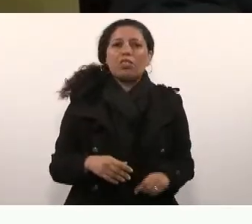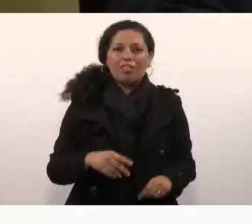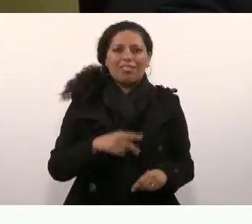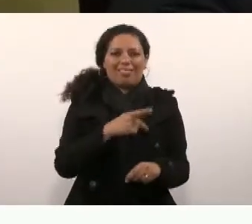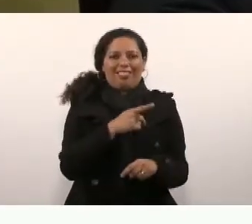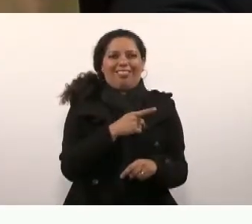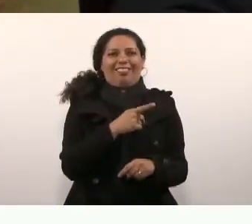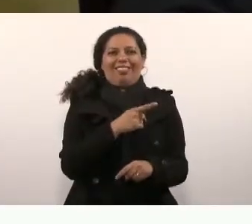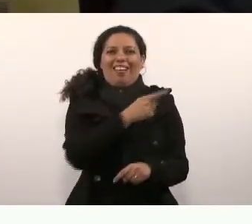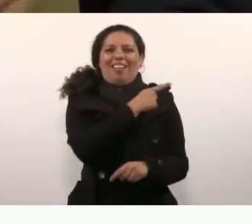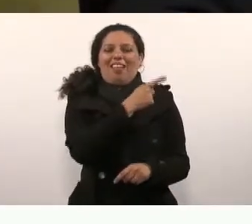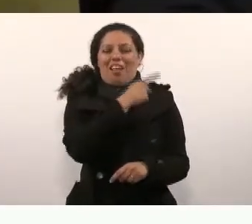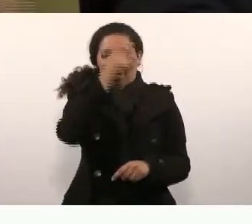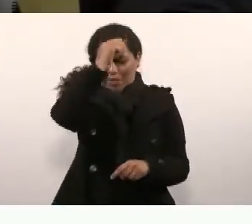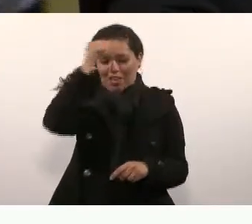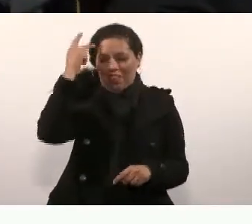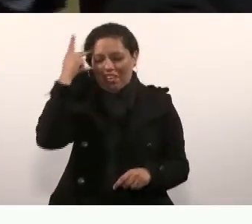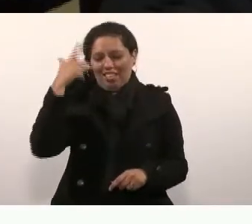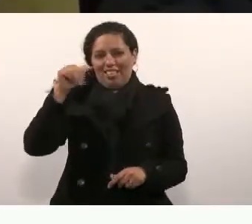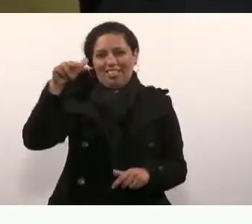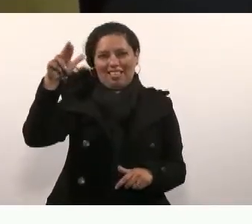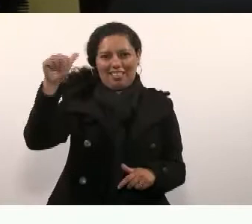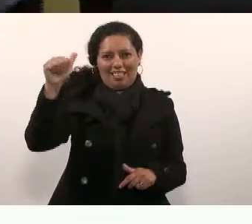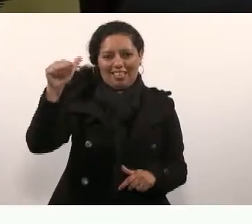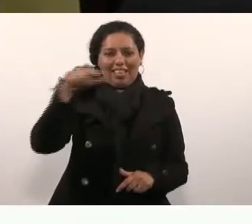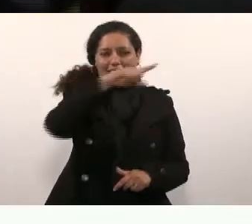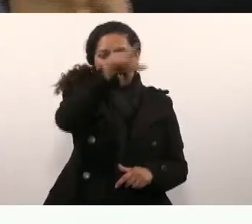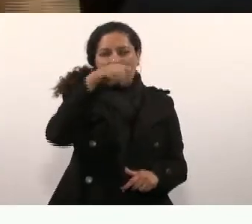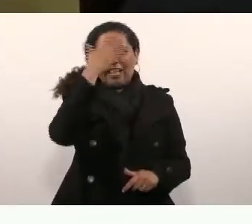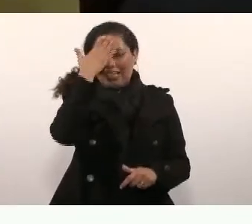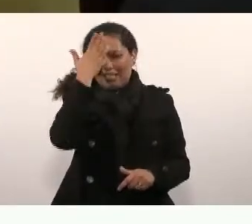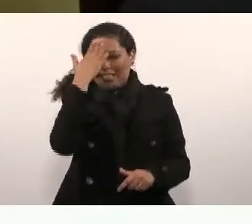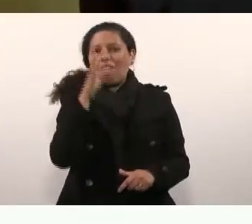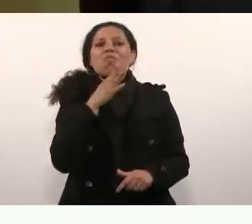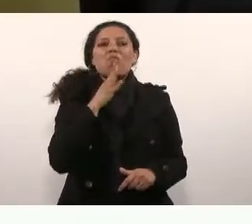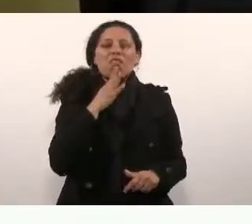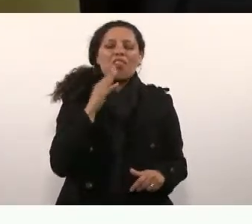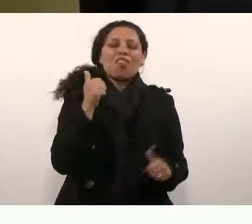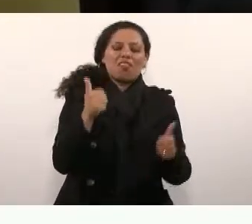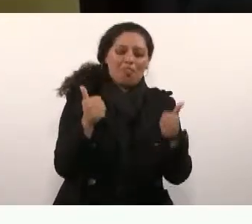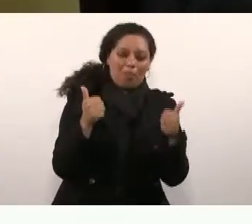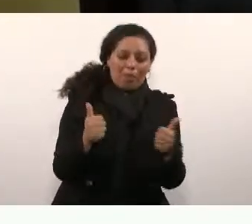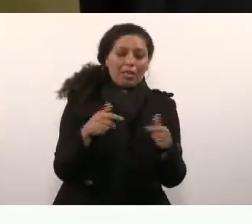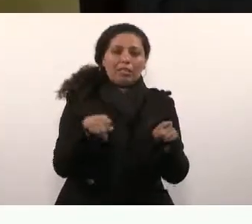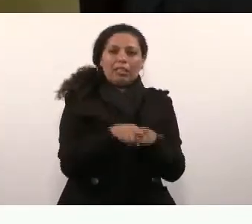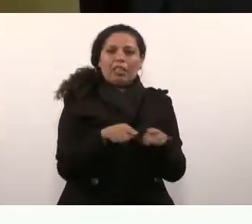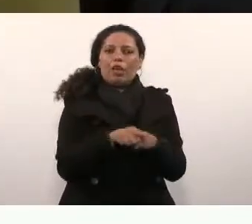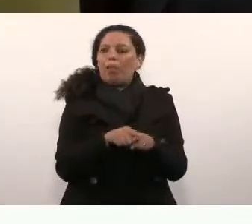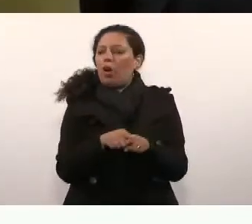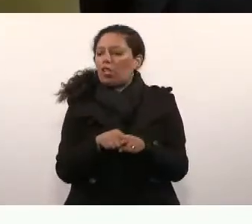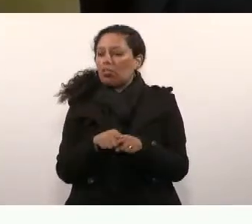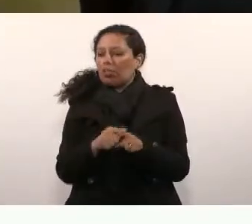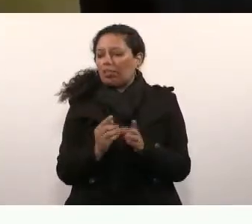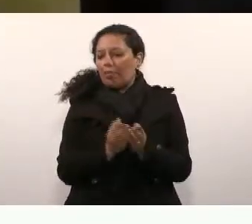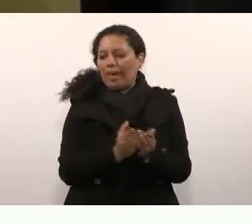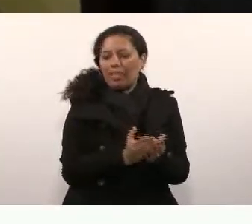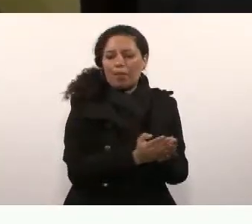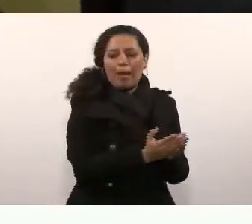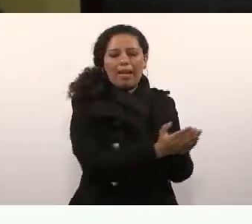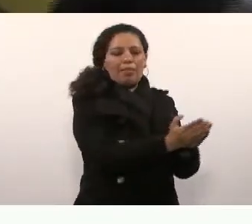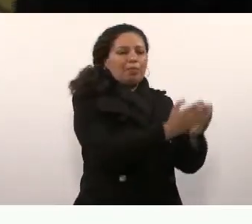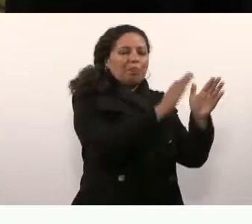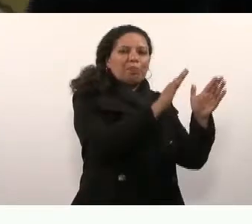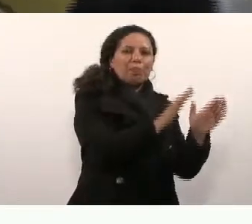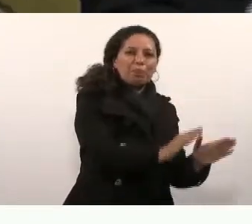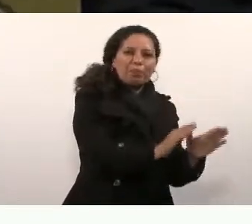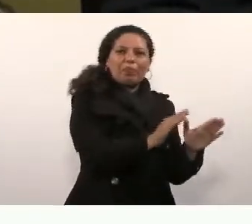Machado, que tem um conhecimento amplo. Todo esse processo, ela era prefeita na época, agora é novamente, e o Porto eu vou pegar o contato também, tem a pessoa